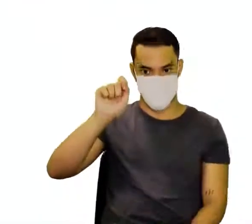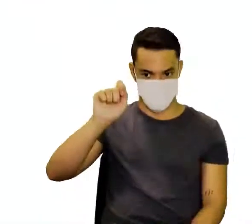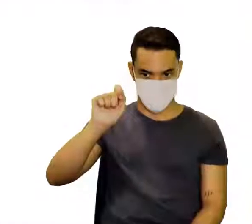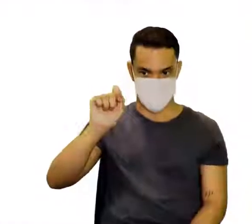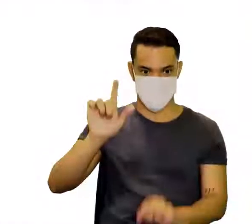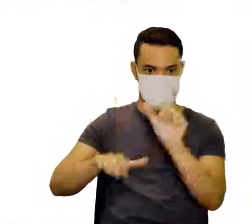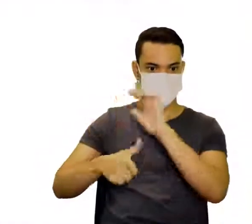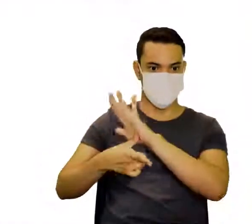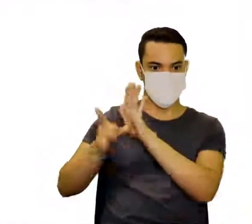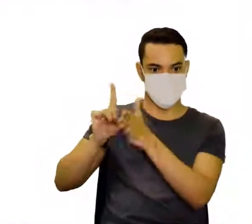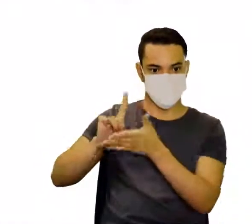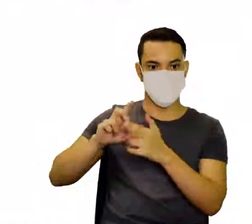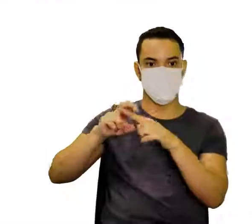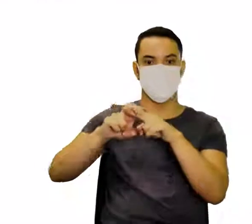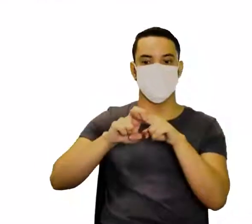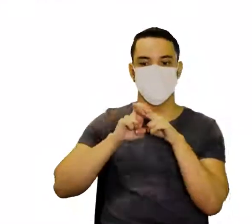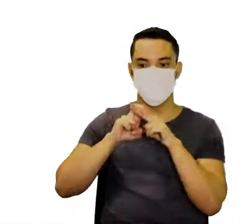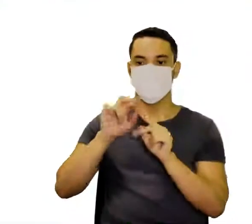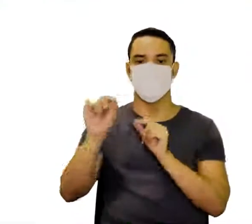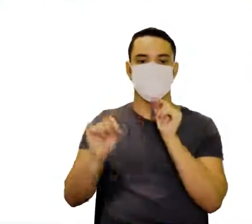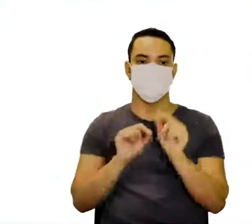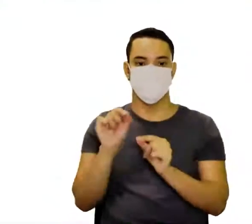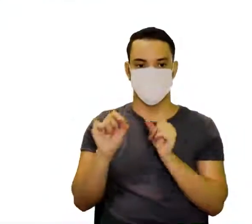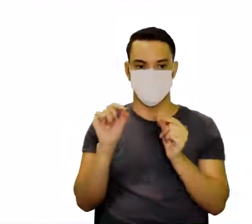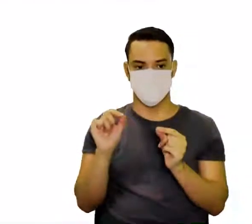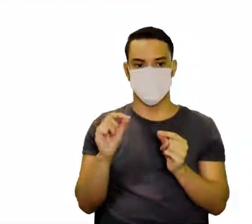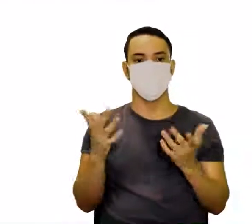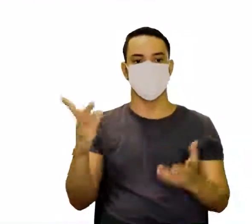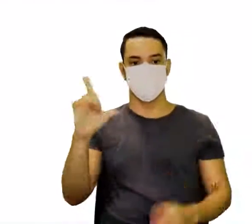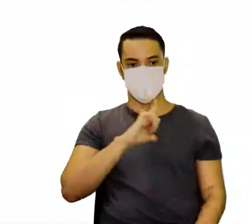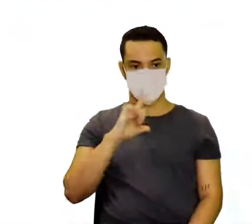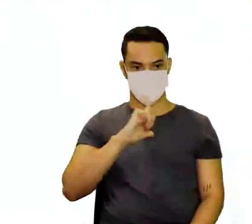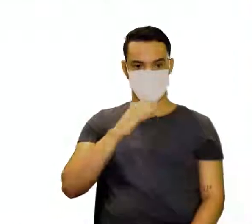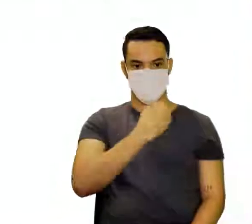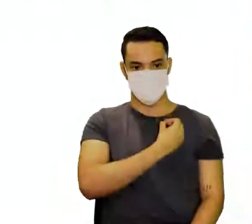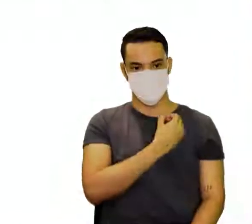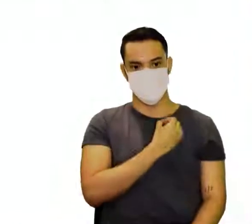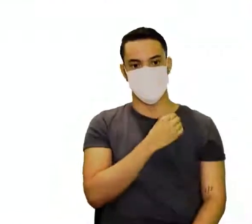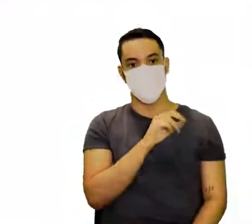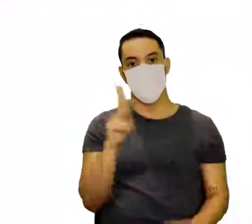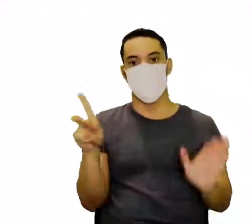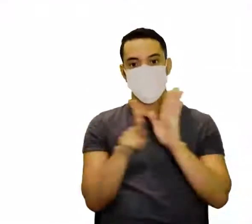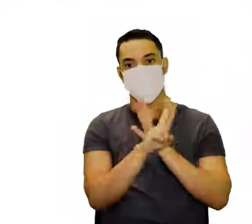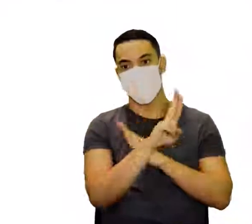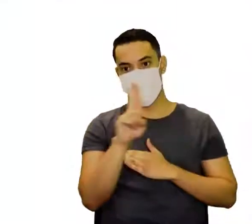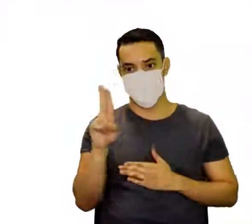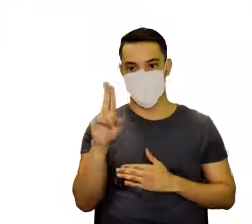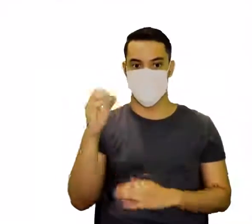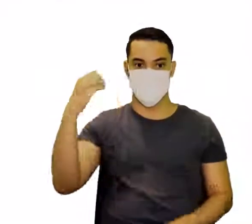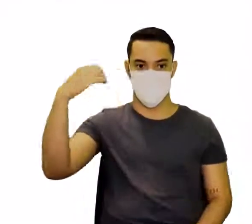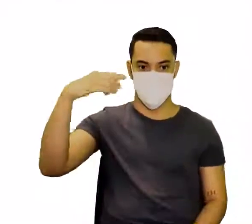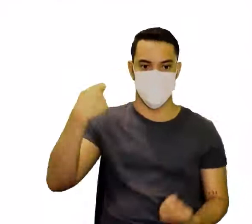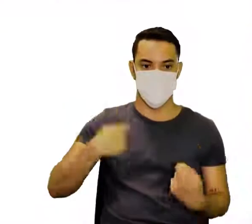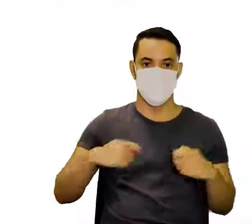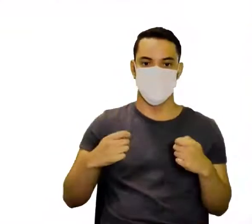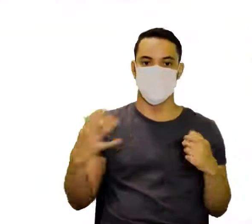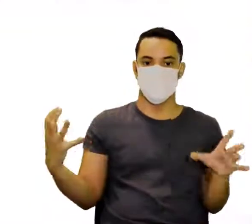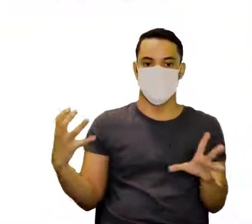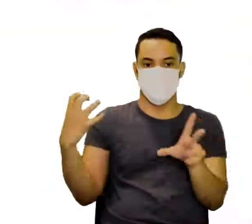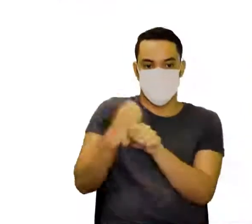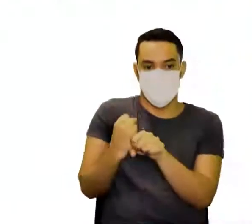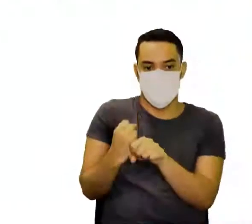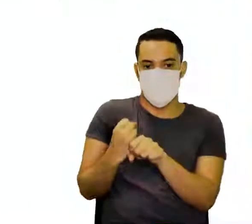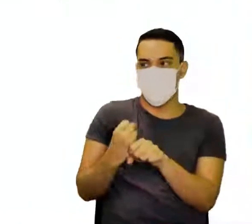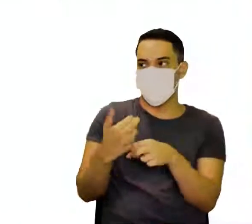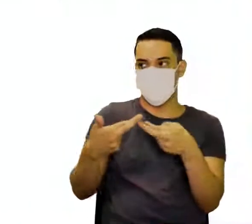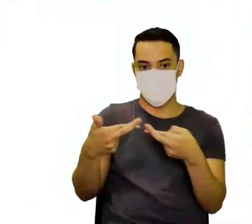tá? Nesse caso aqui, com base nos valores nominais da lâmpada, devemos calcular a sua resistência, que pode